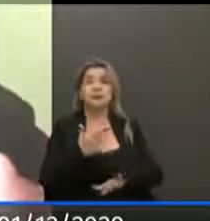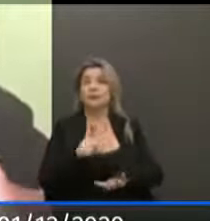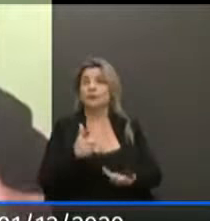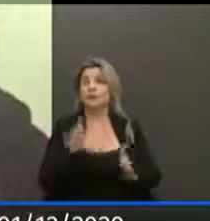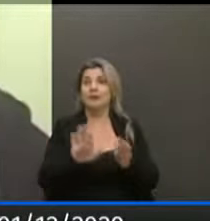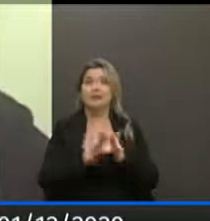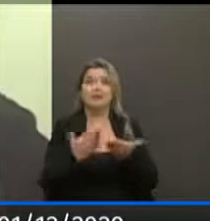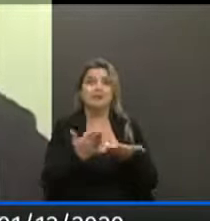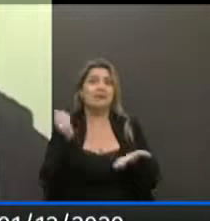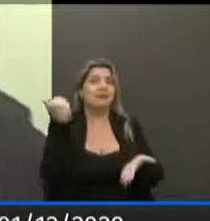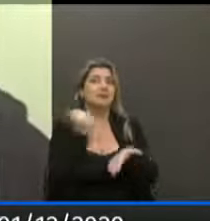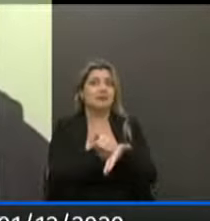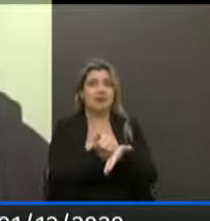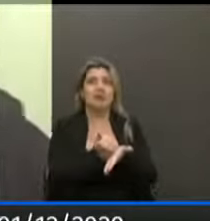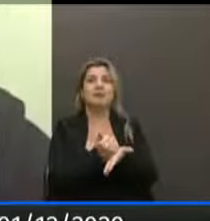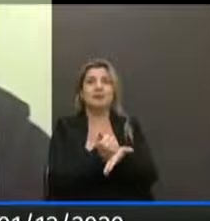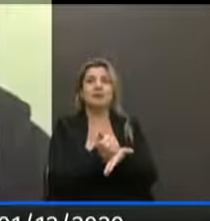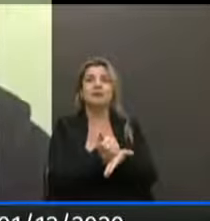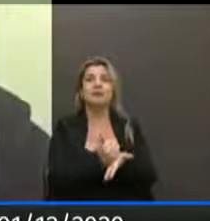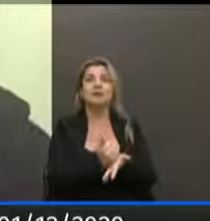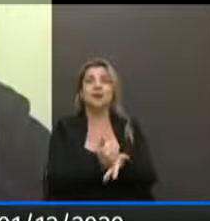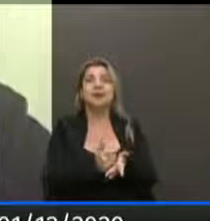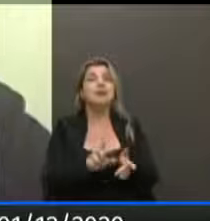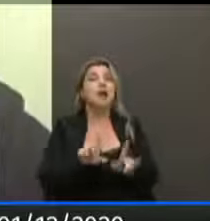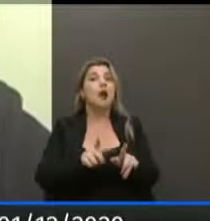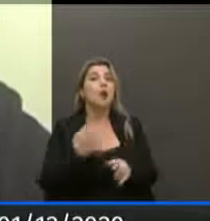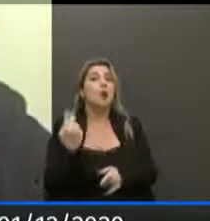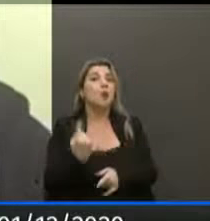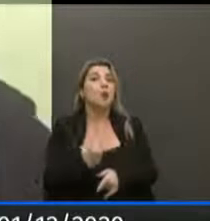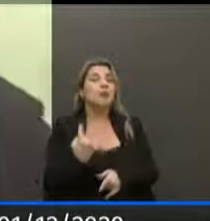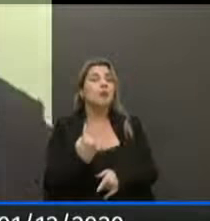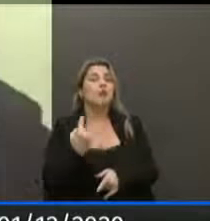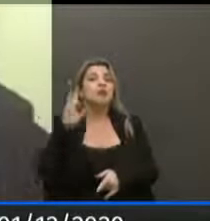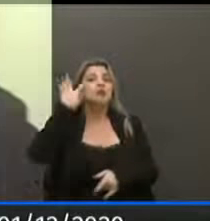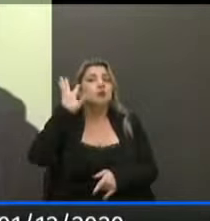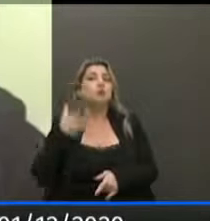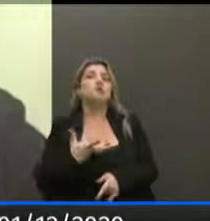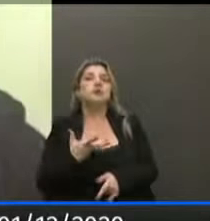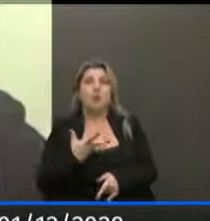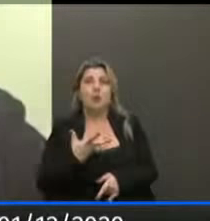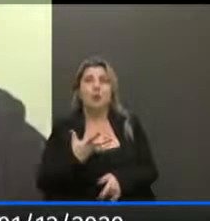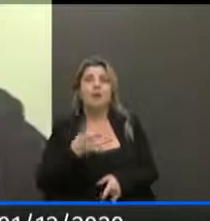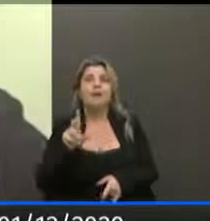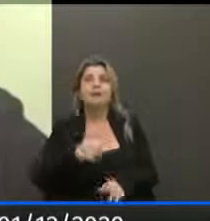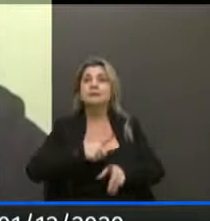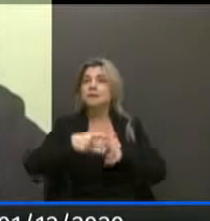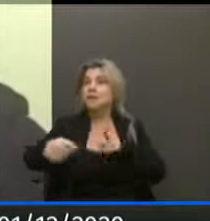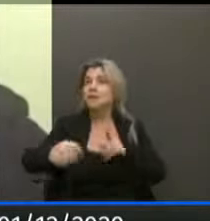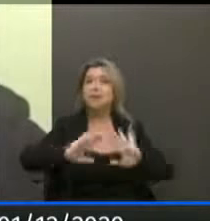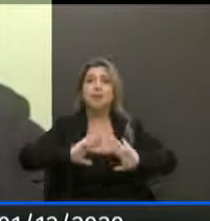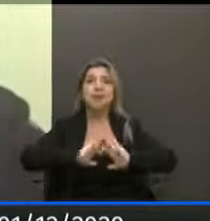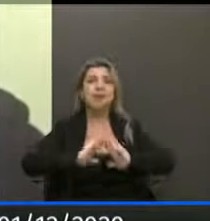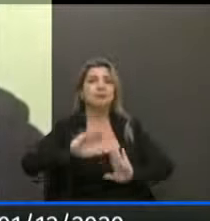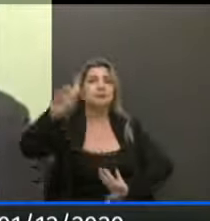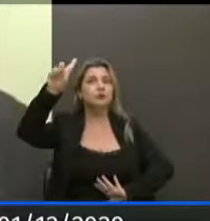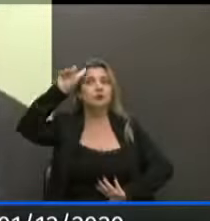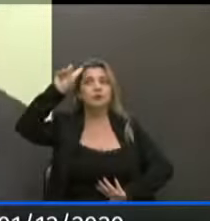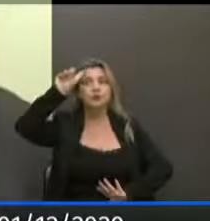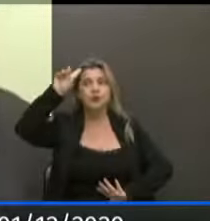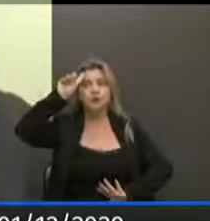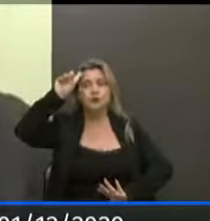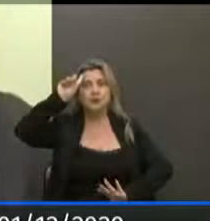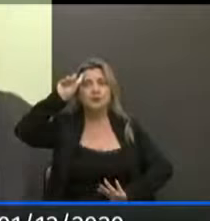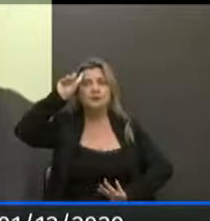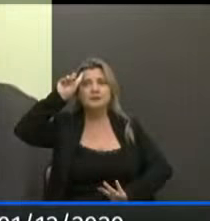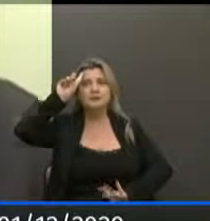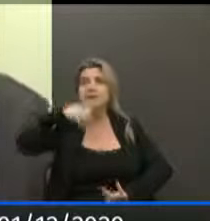são autônomos, e a única solução que tem é sair cada dia para... O Pirisca, que aqui está presente, ele é músico, o Marenco é músico, sabe? E o